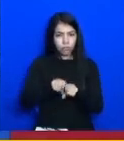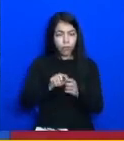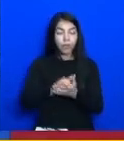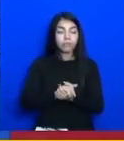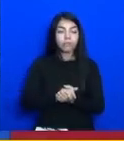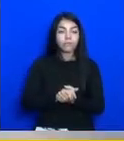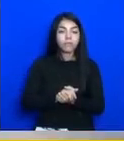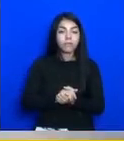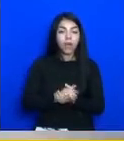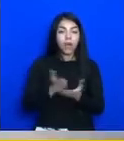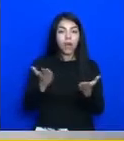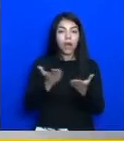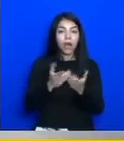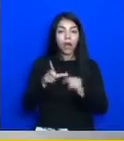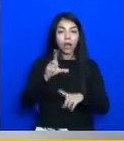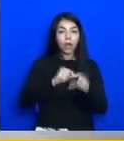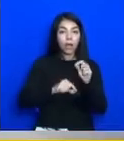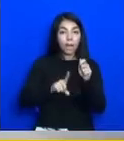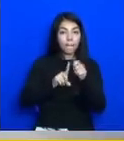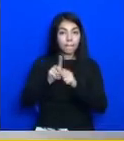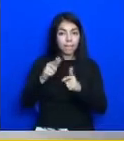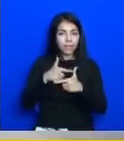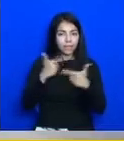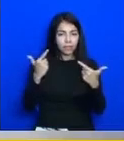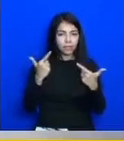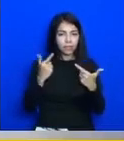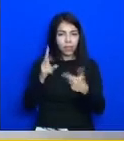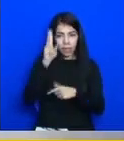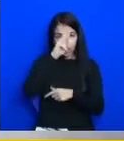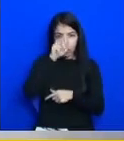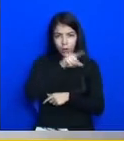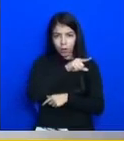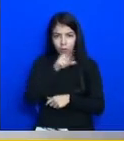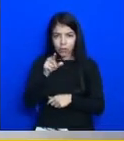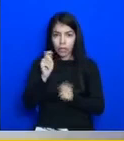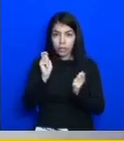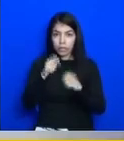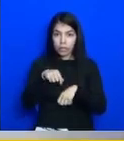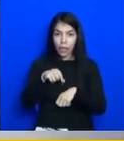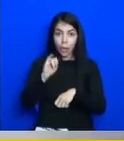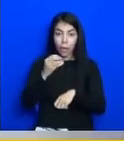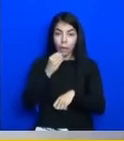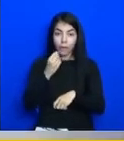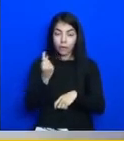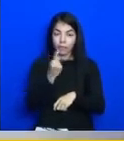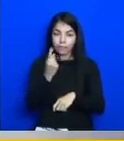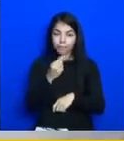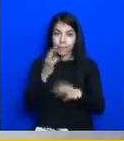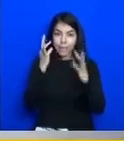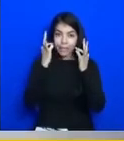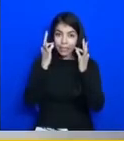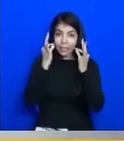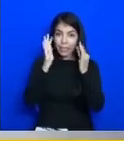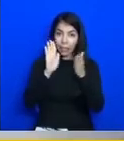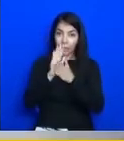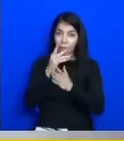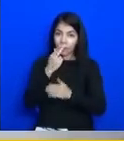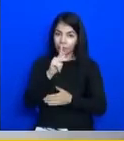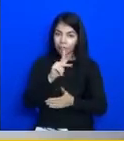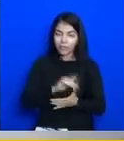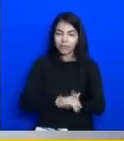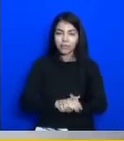sorte. Agora passaremos ao sorteio do mês da sorte. Lembrando, você tem mais uma chance de ganhar. Fique de olho na sua